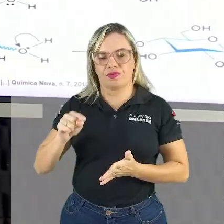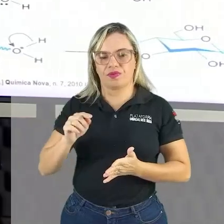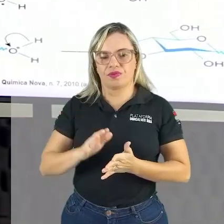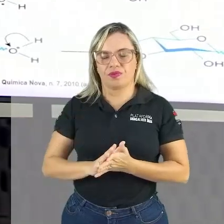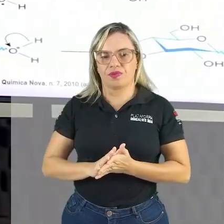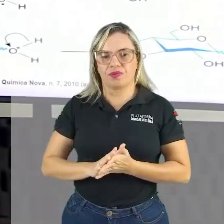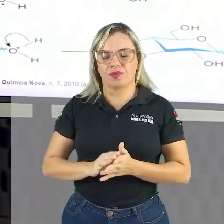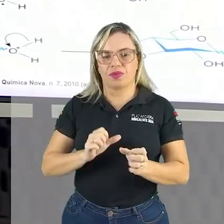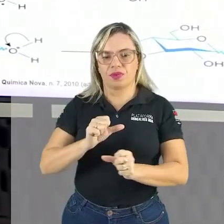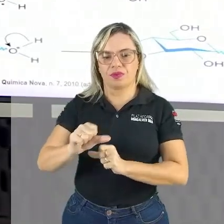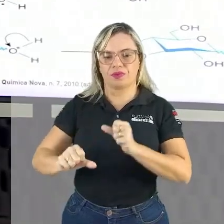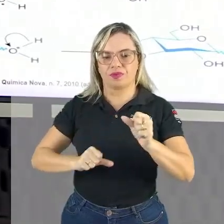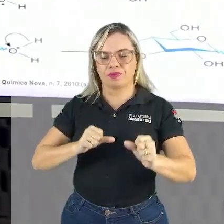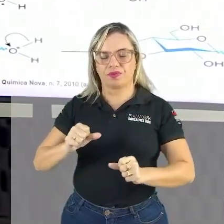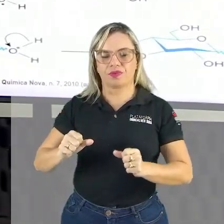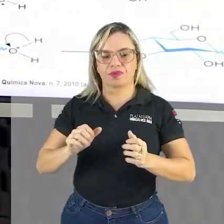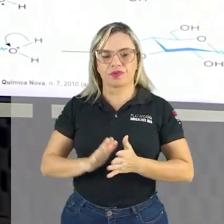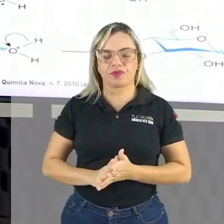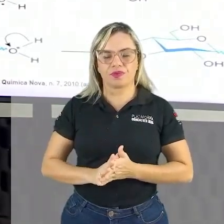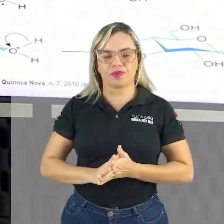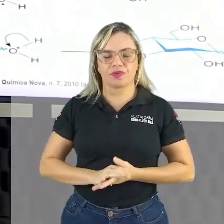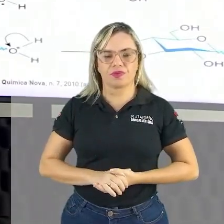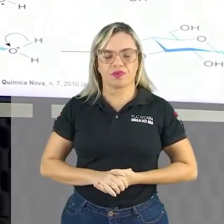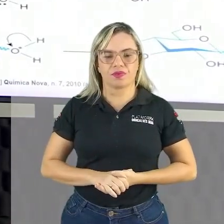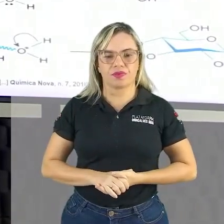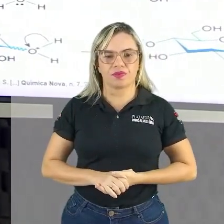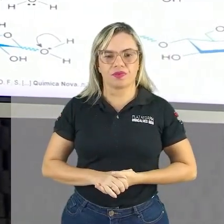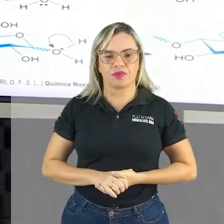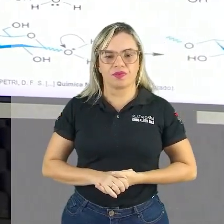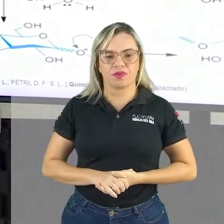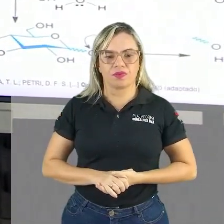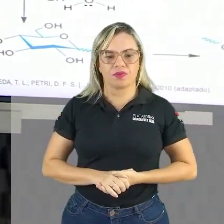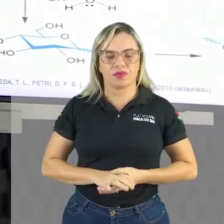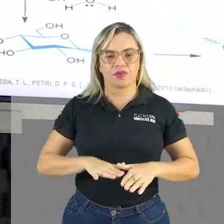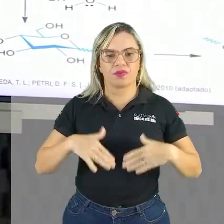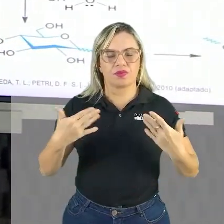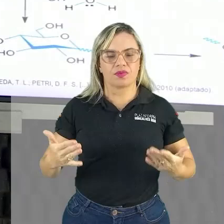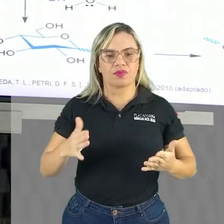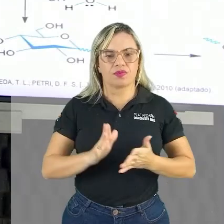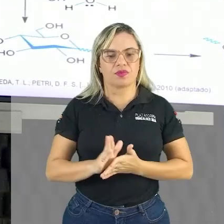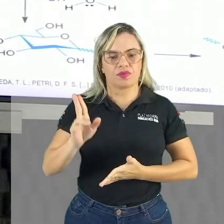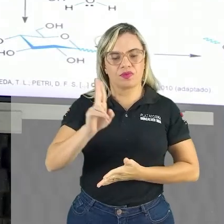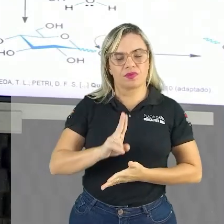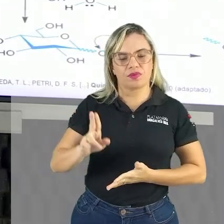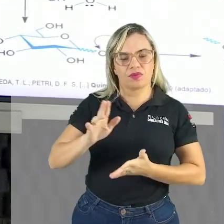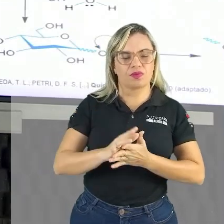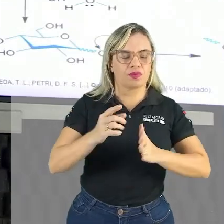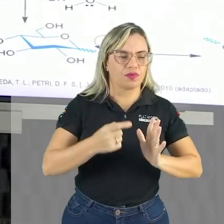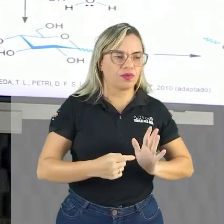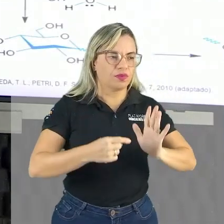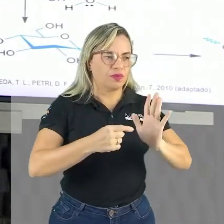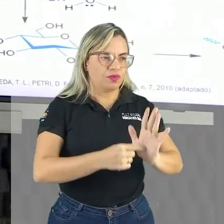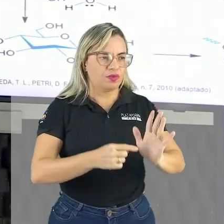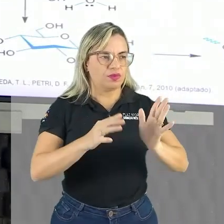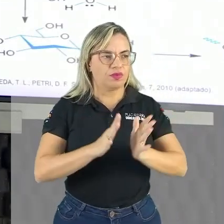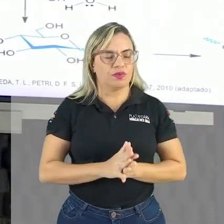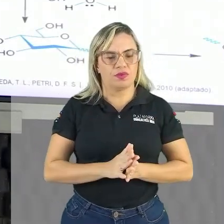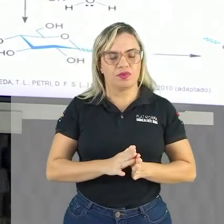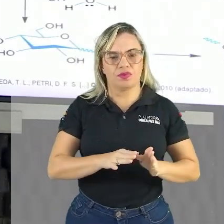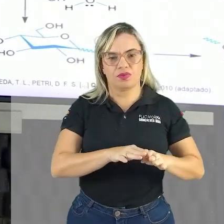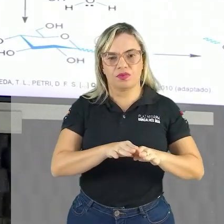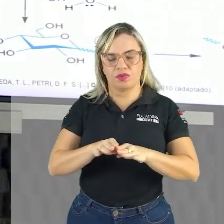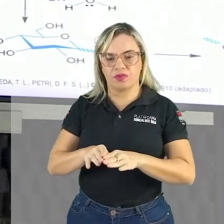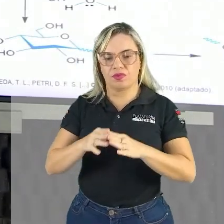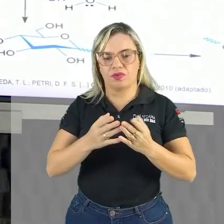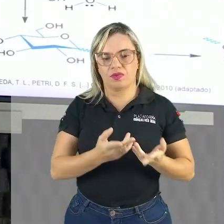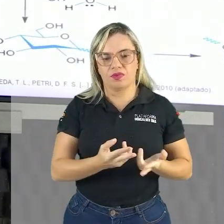heterogênea. Certo? A catálise que eu vou trabalhar é a catálise homogênea. Eu quero que você olhe para essa reação